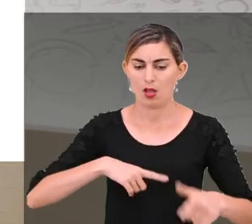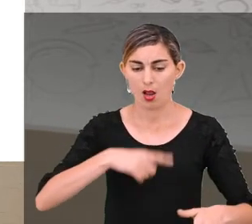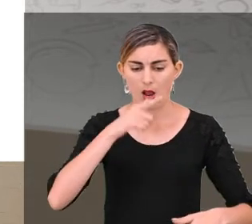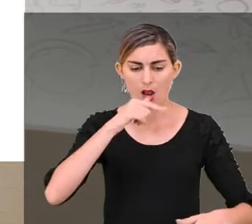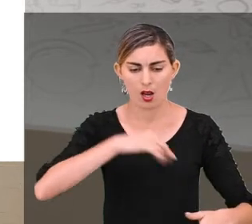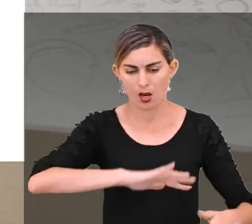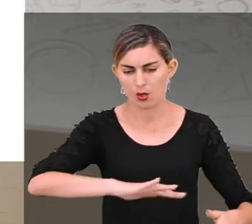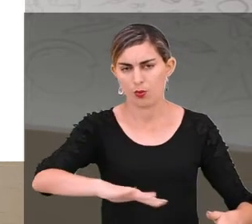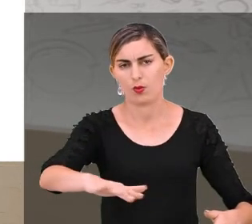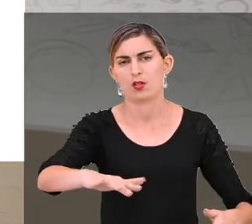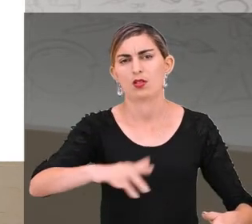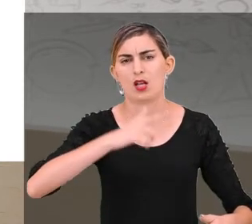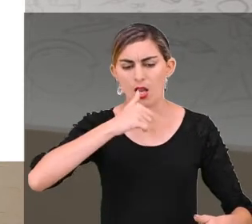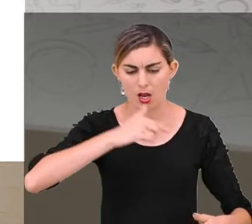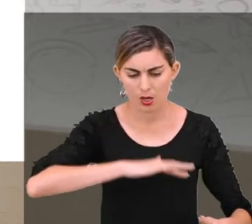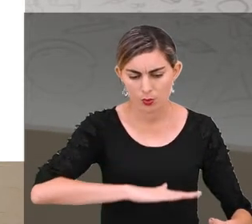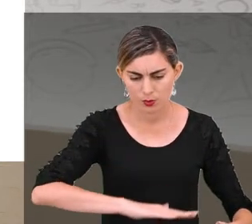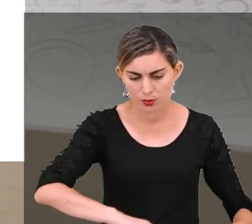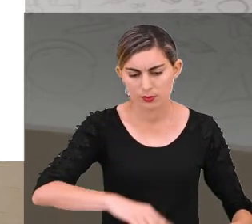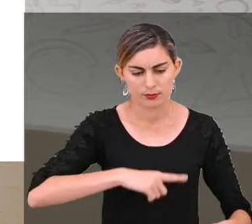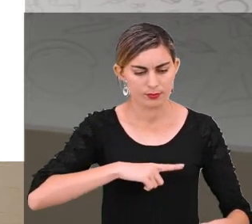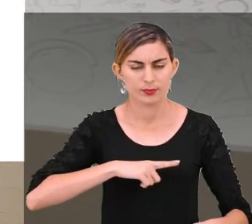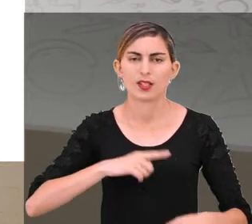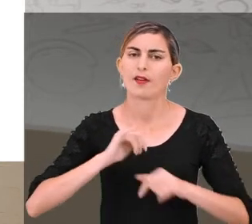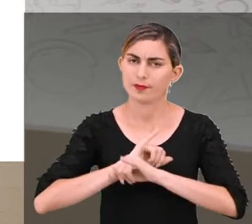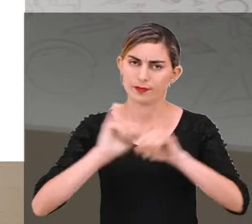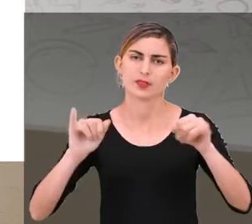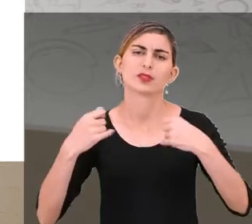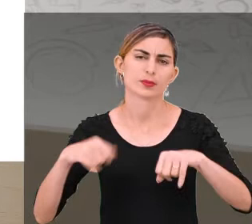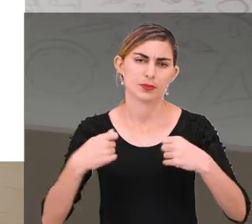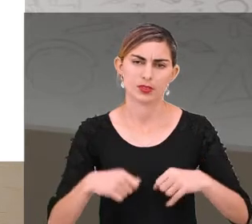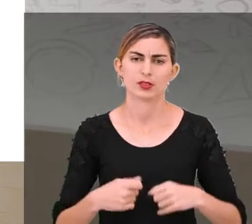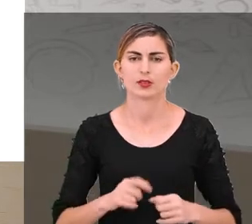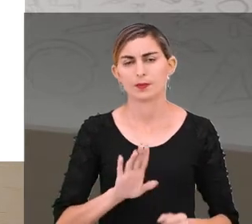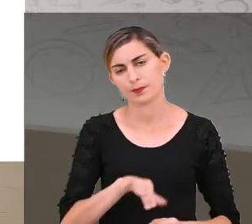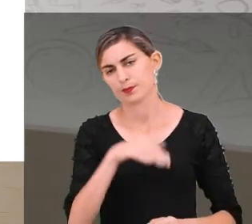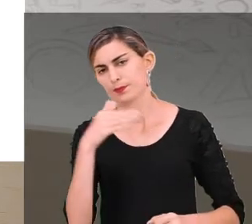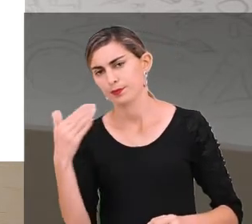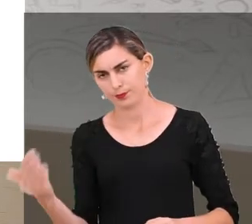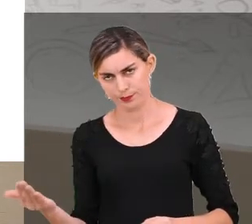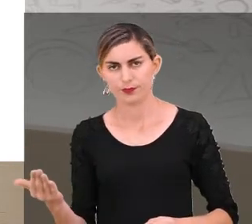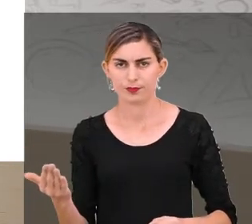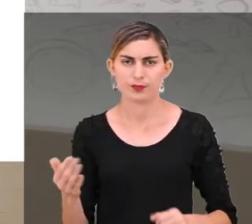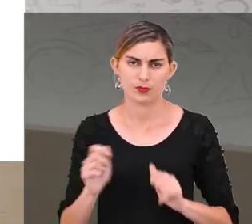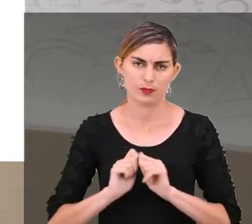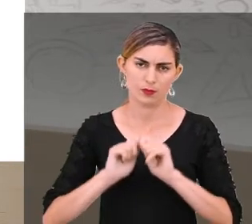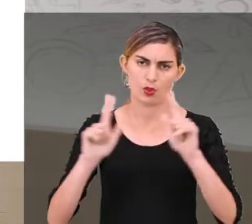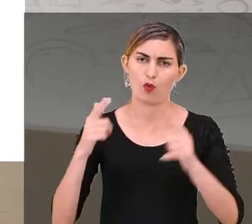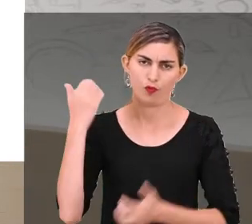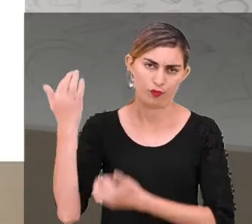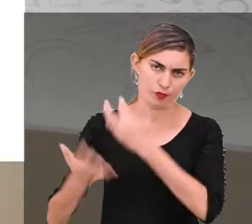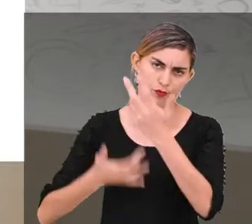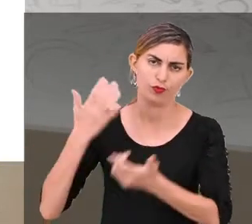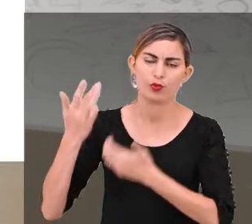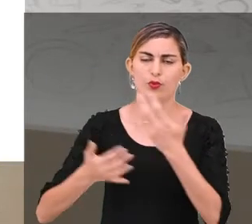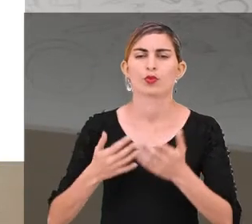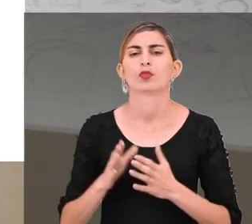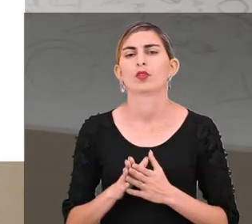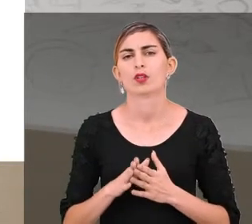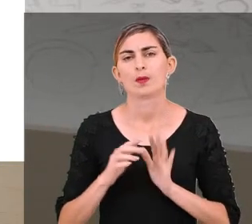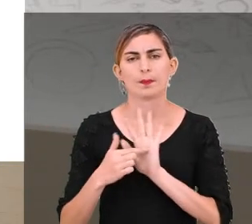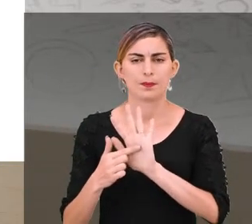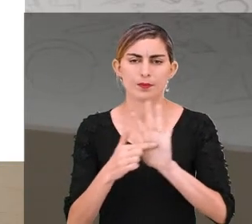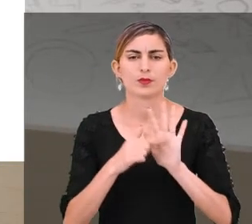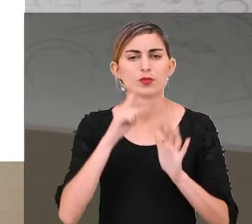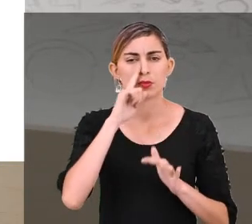sinalizando que esta área é uma área molhada. Na outra imagem aqui do lado esquerdo, com relação ao fogo, né,